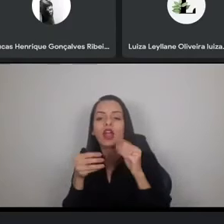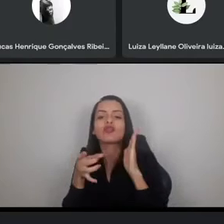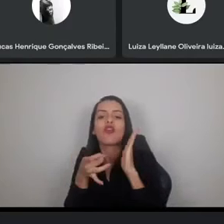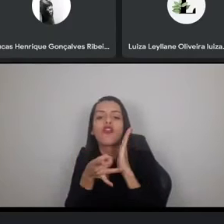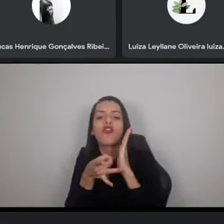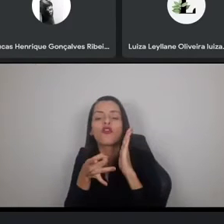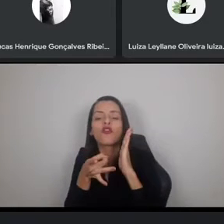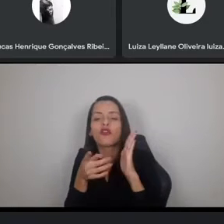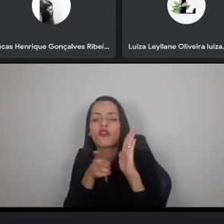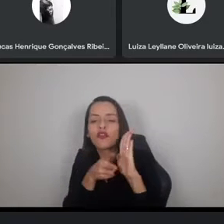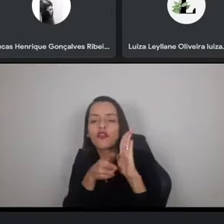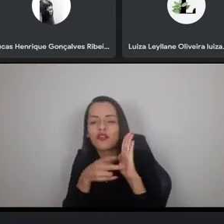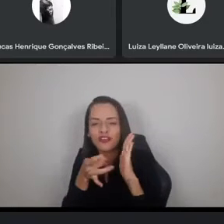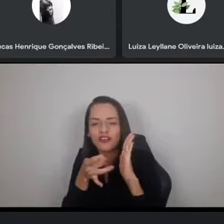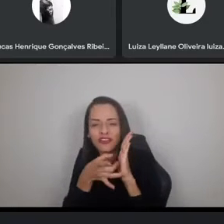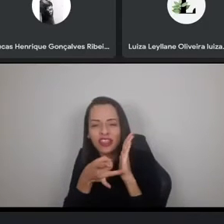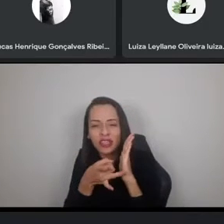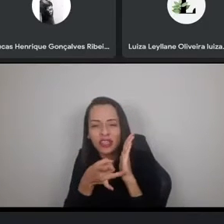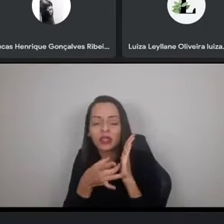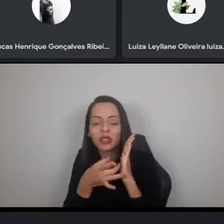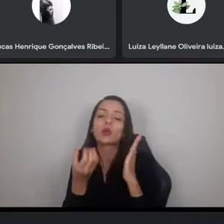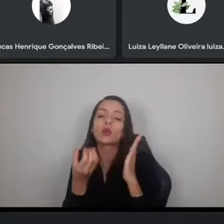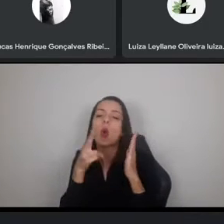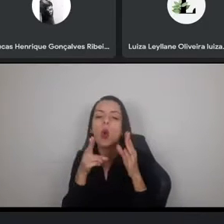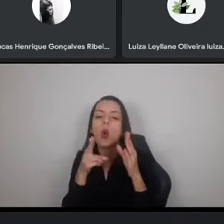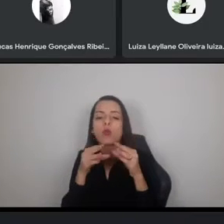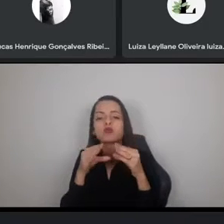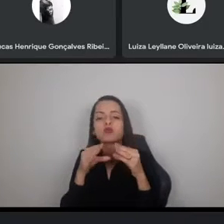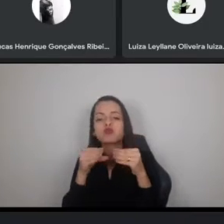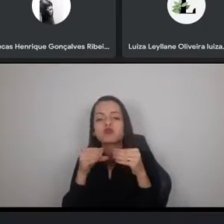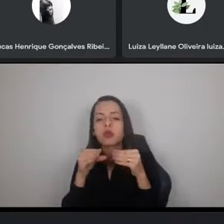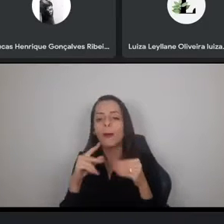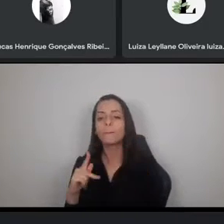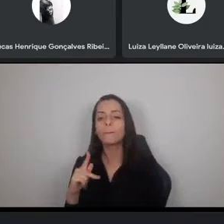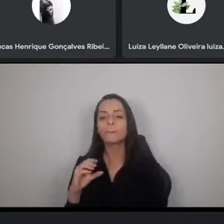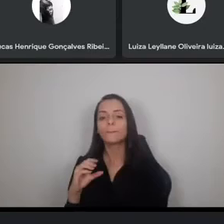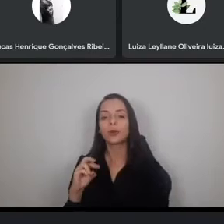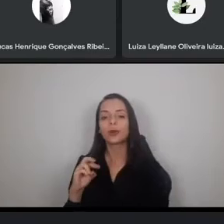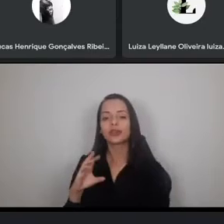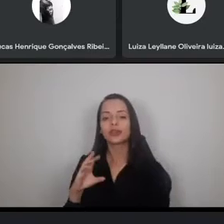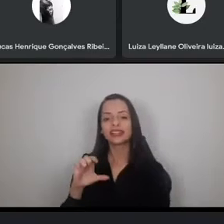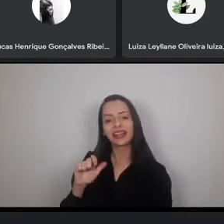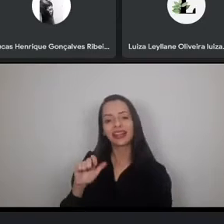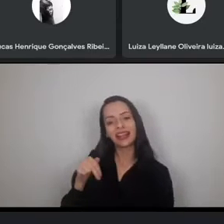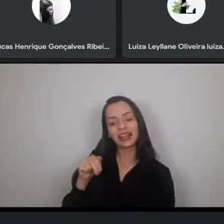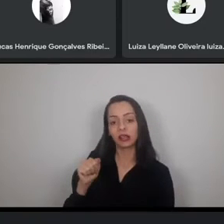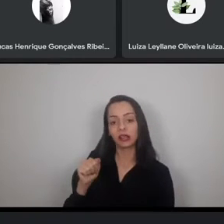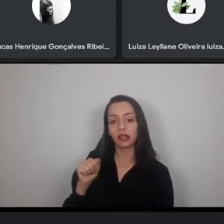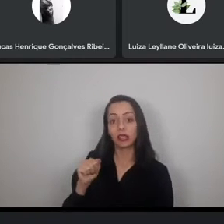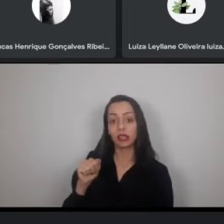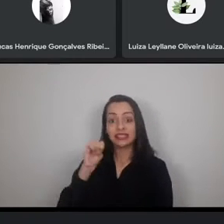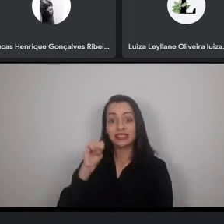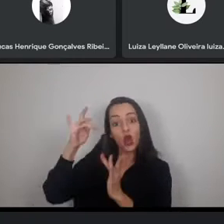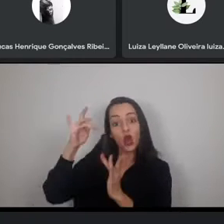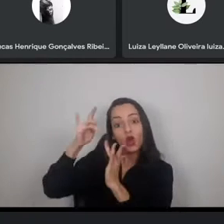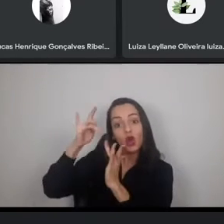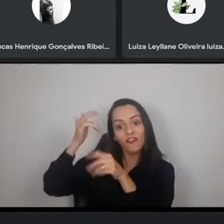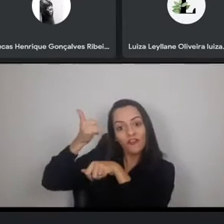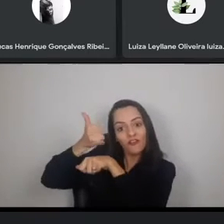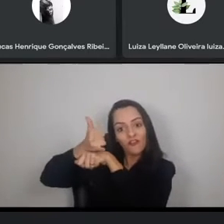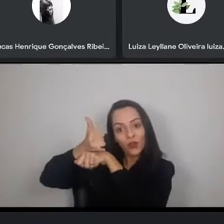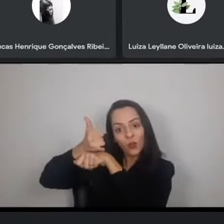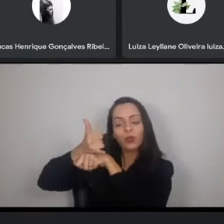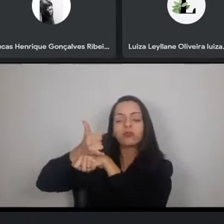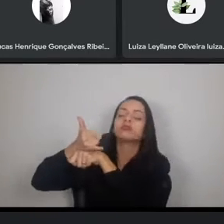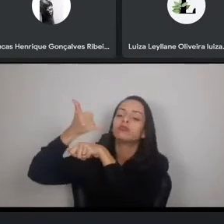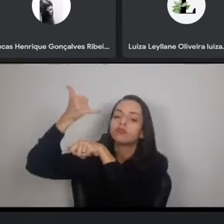porventura, estiver energizado e o contato com a parte metálica, ela pode ocasionar o quê? Um choque elétrico.